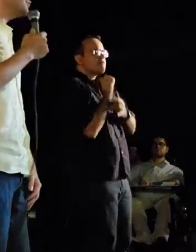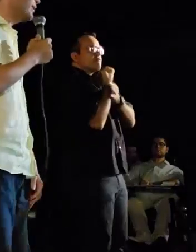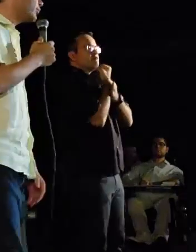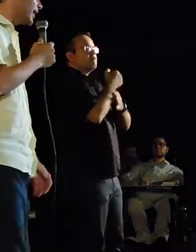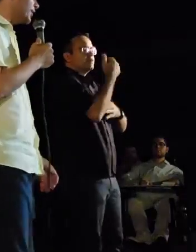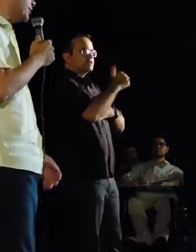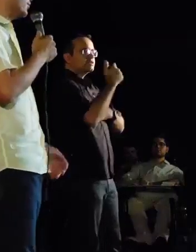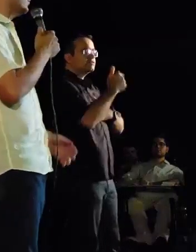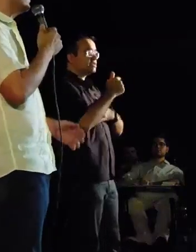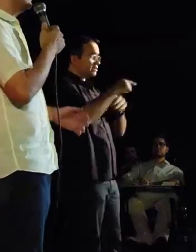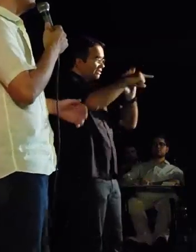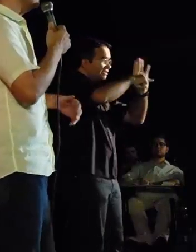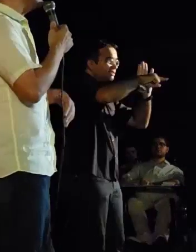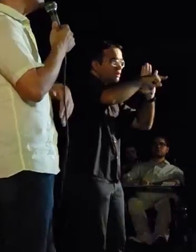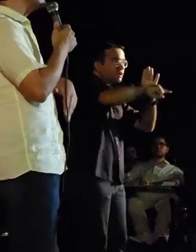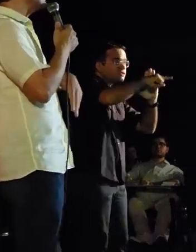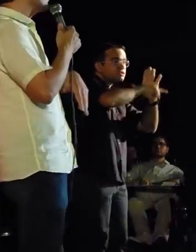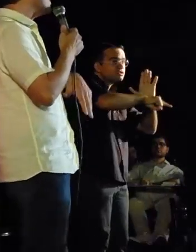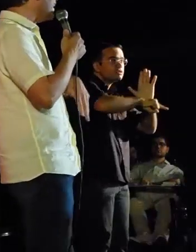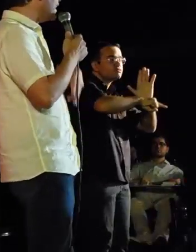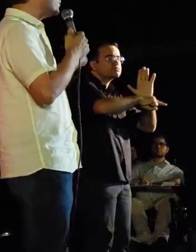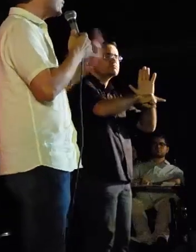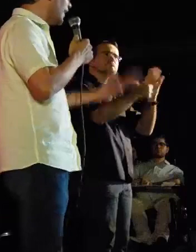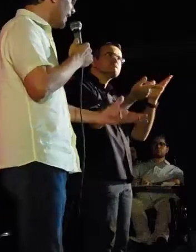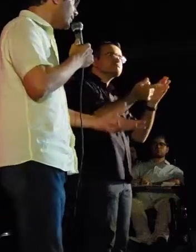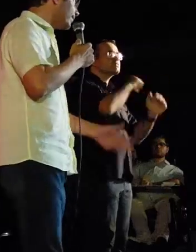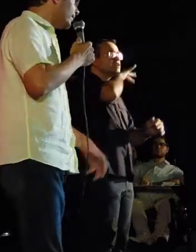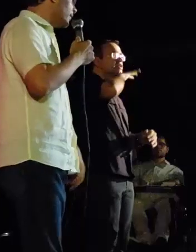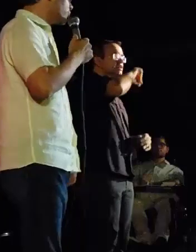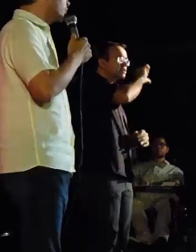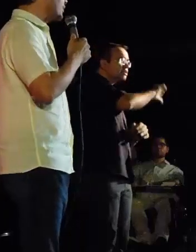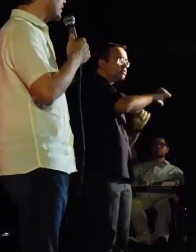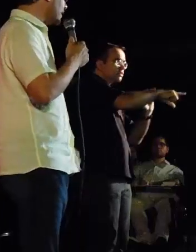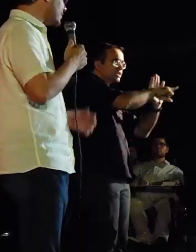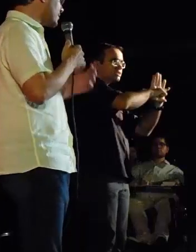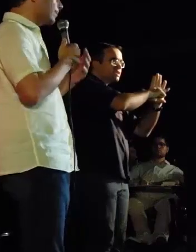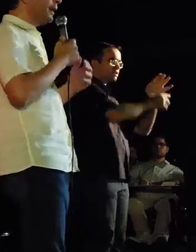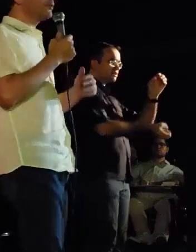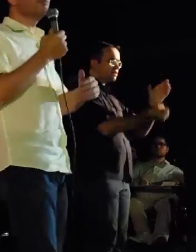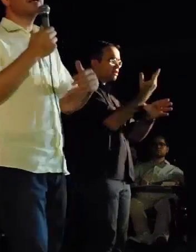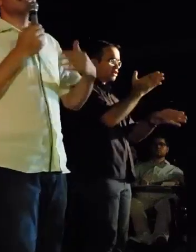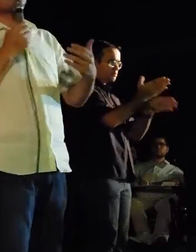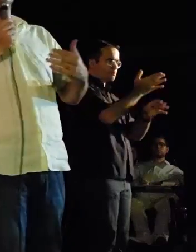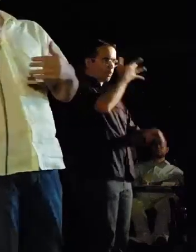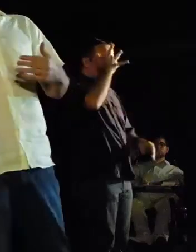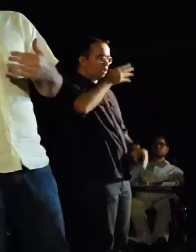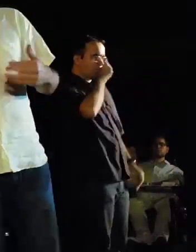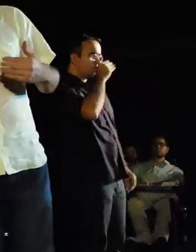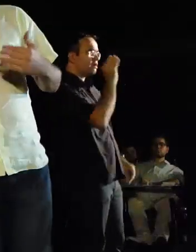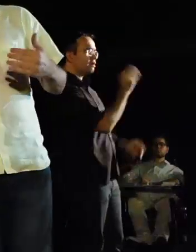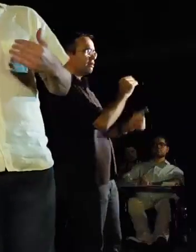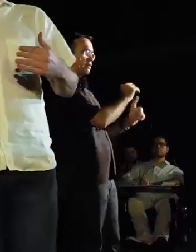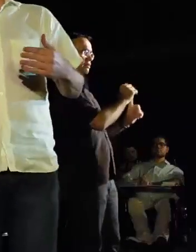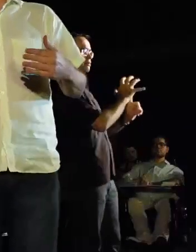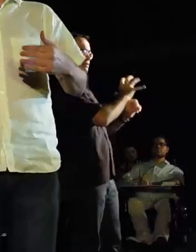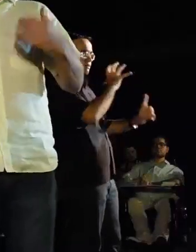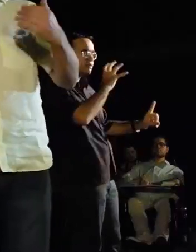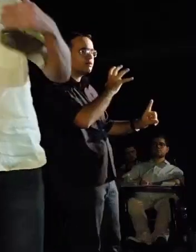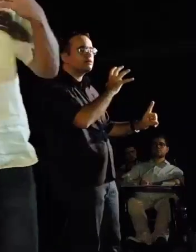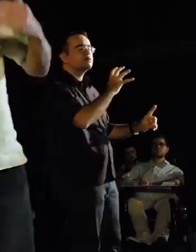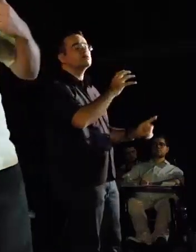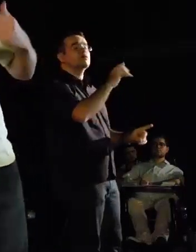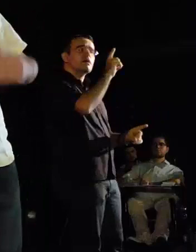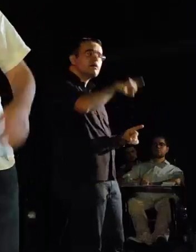ser um sentimento negativo, ao invés de ser uma negatividade surgida desse desamparo, esse desamparo pode ser, sobretudo,